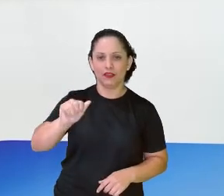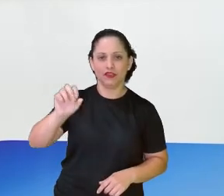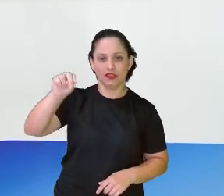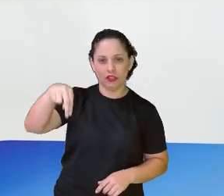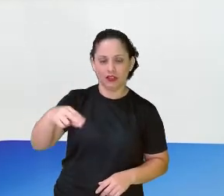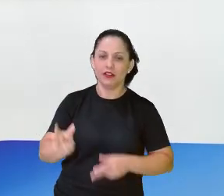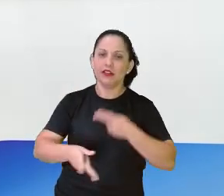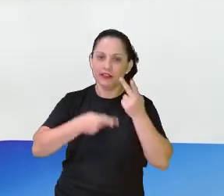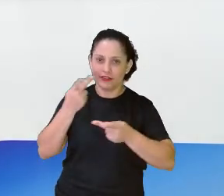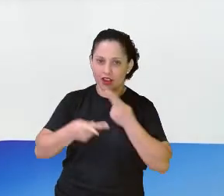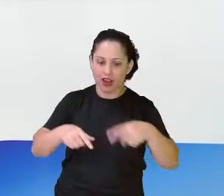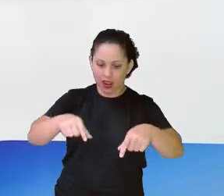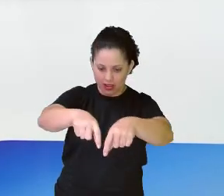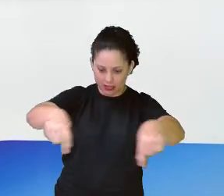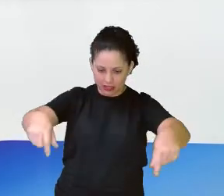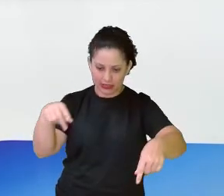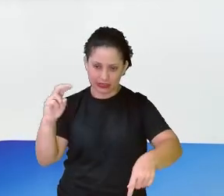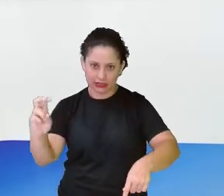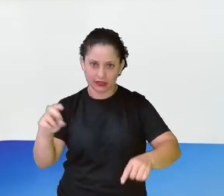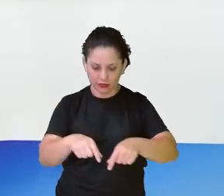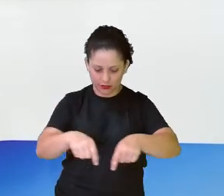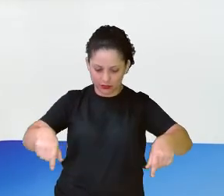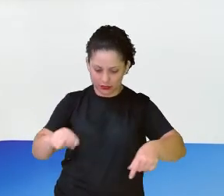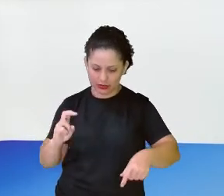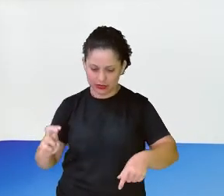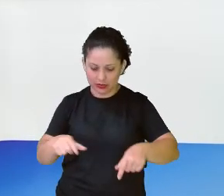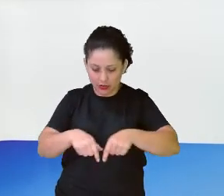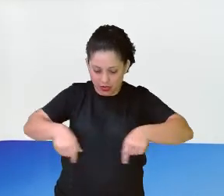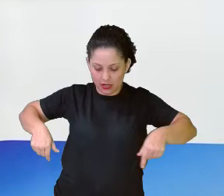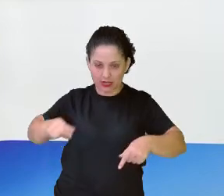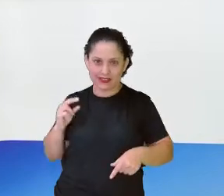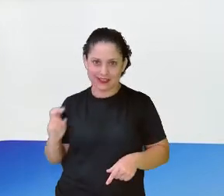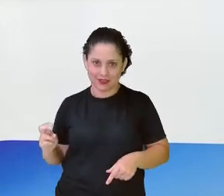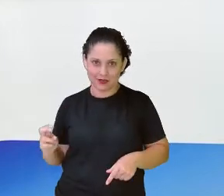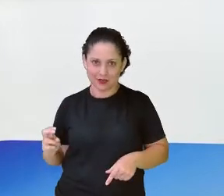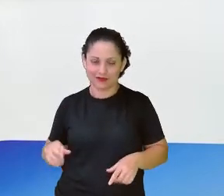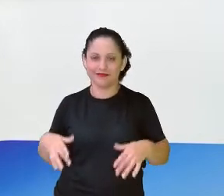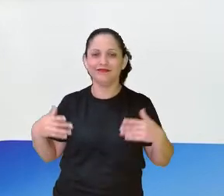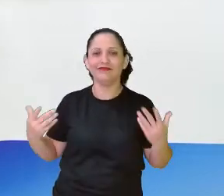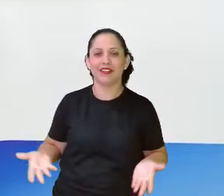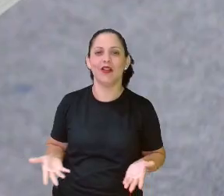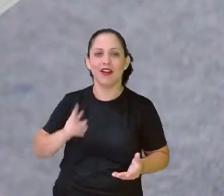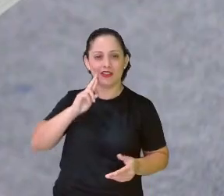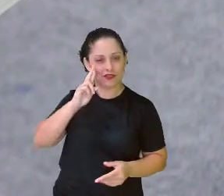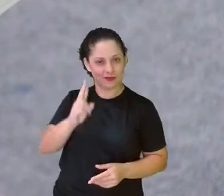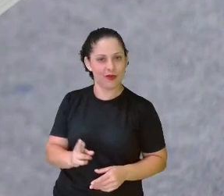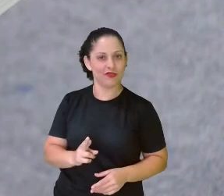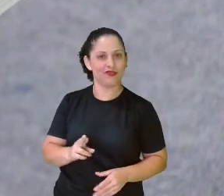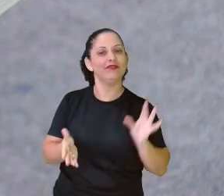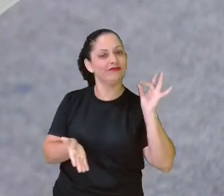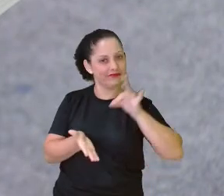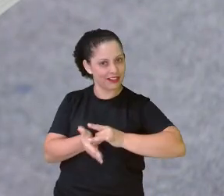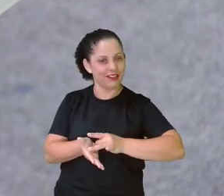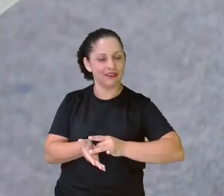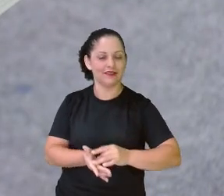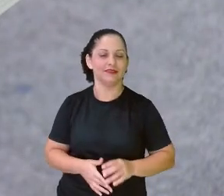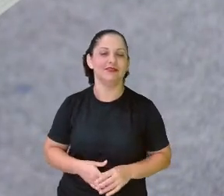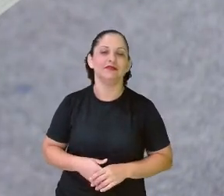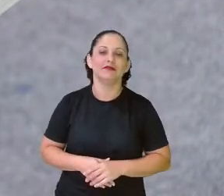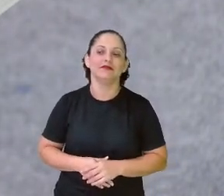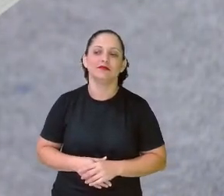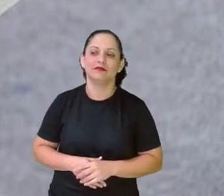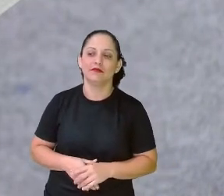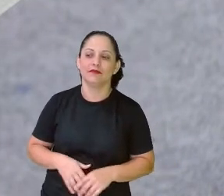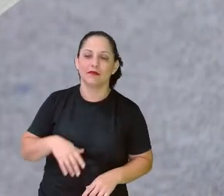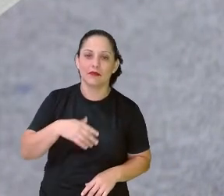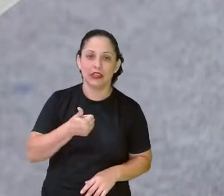professora. 5 bonequinhos. É o meu resultado? Com certeza. Presta atenção.